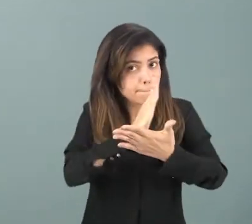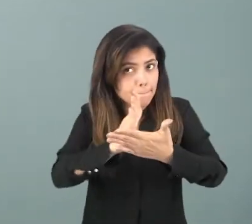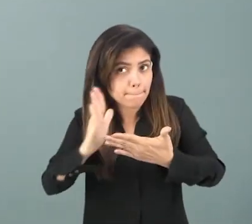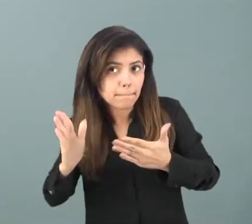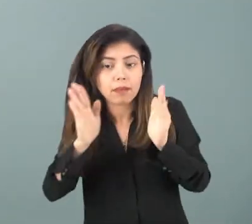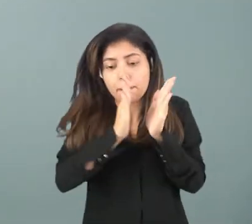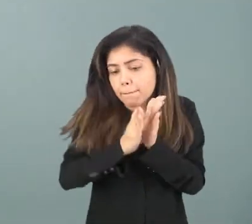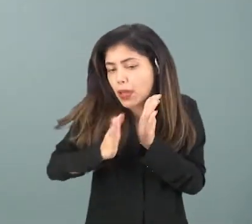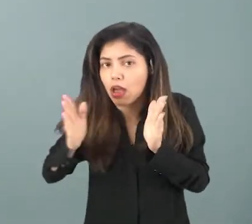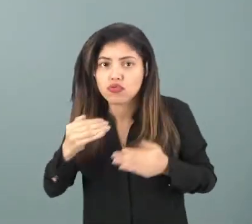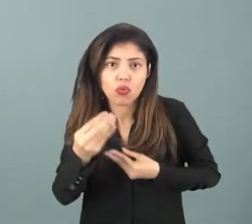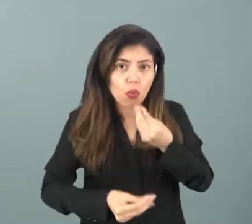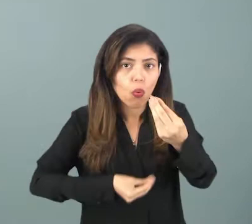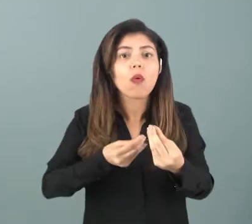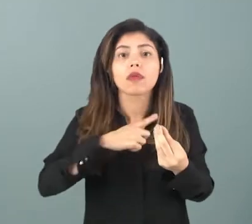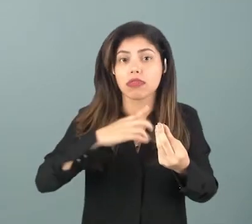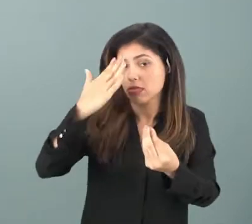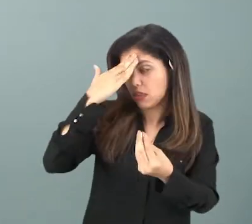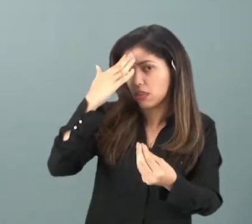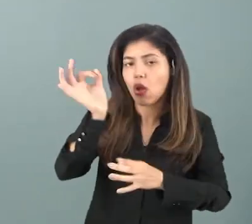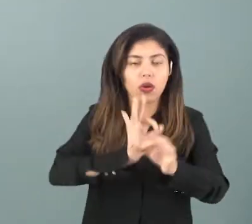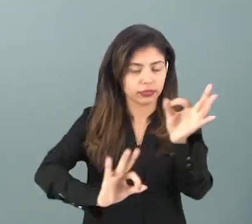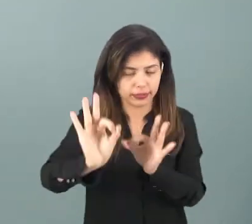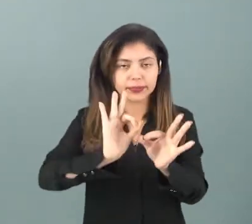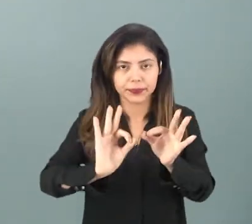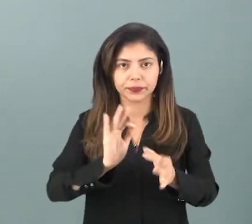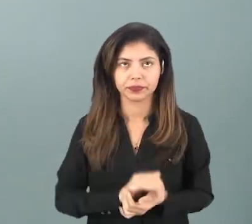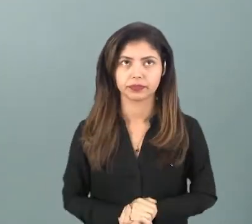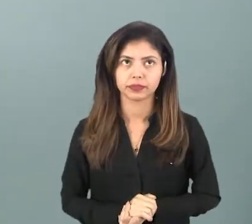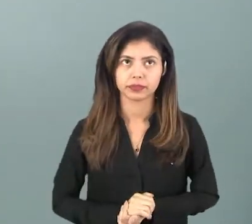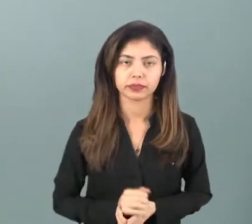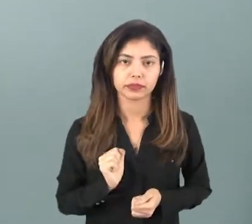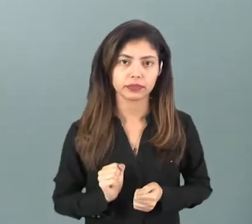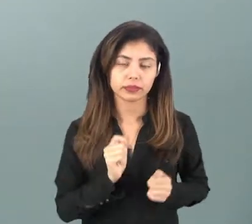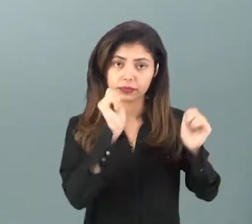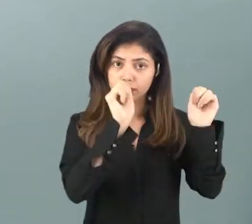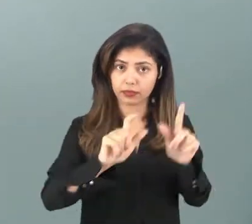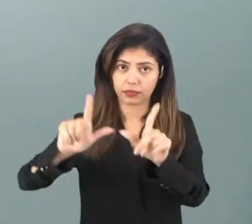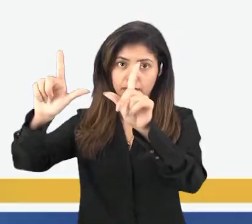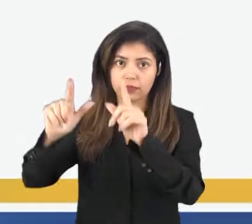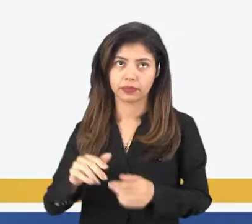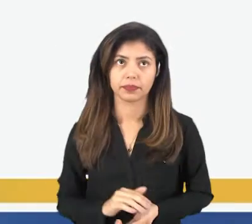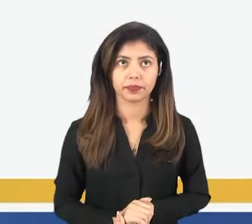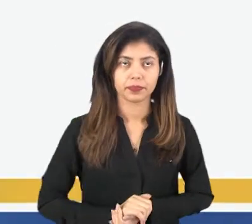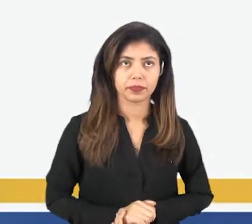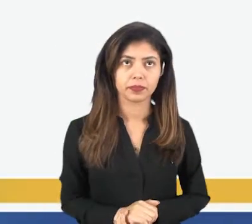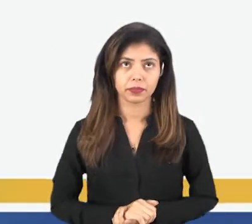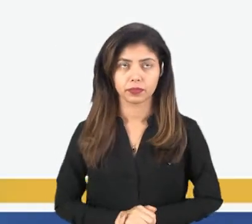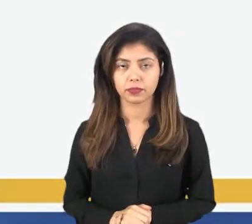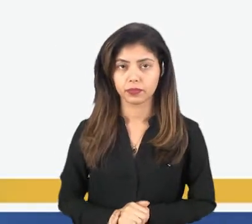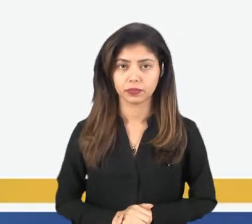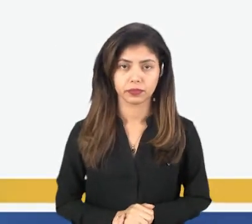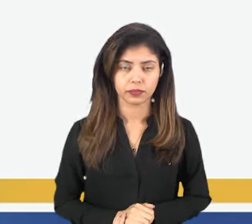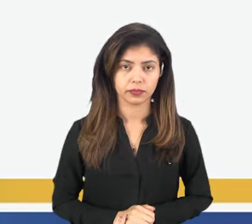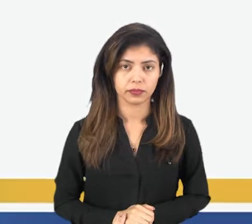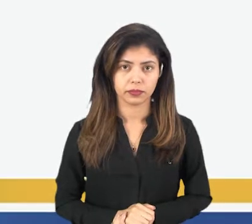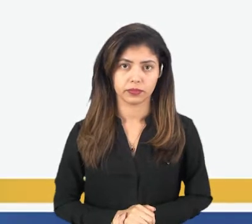parte para a gente entender como ele é organizado. Continue comigo aí na tela, vamos lá.